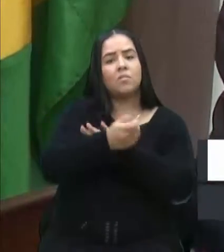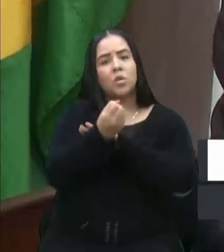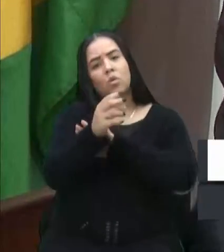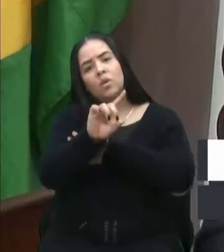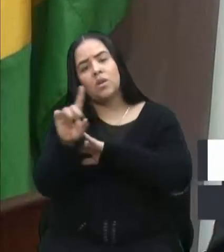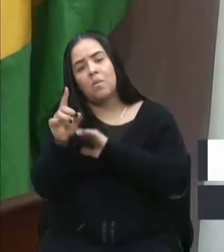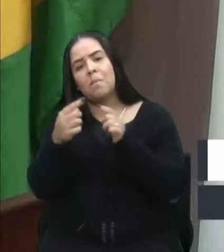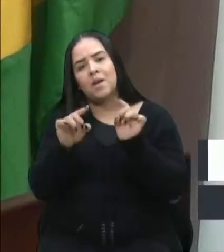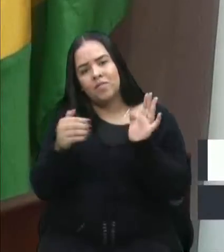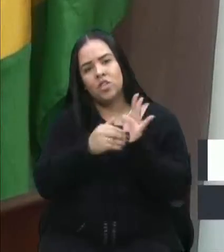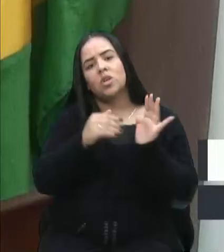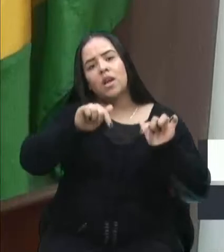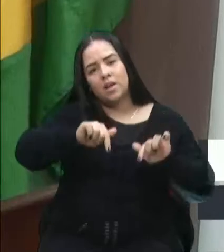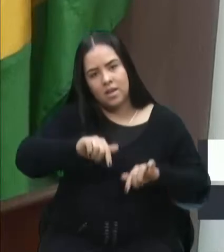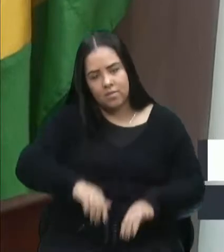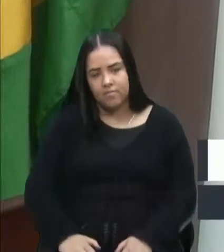casa.